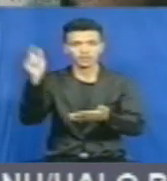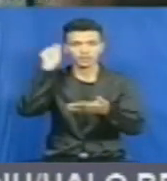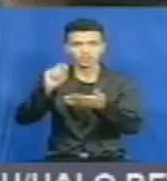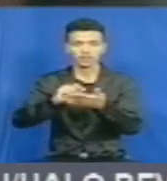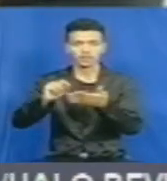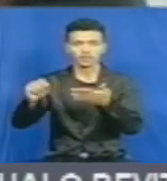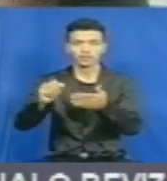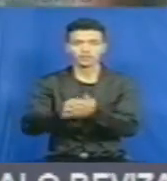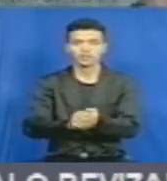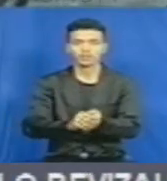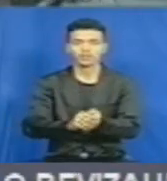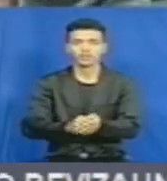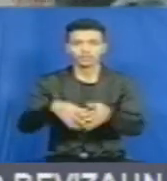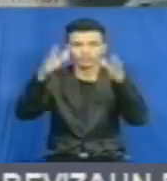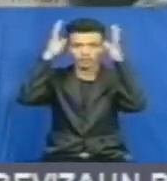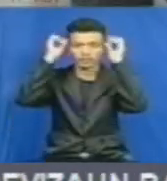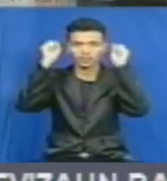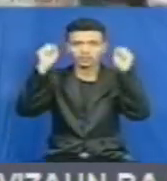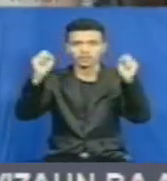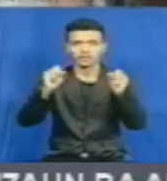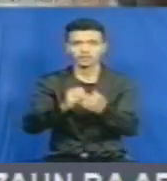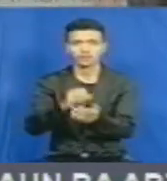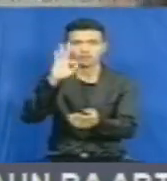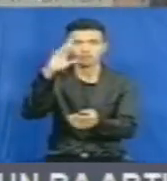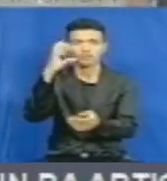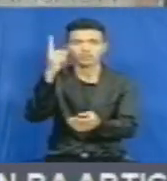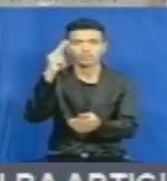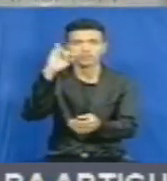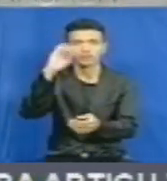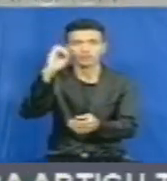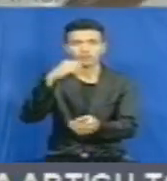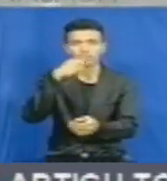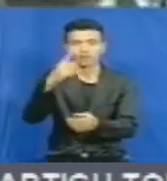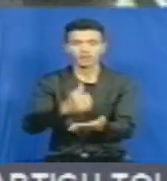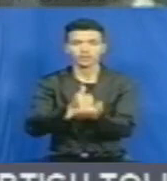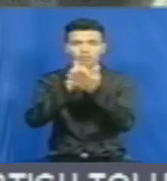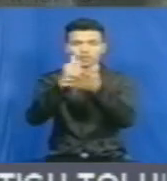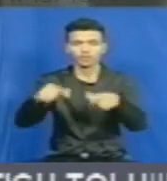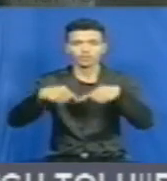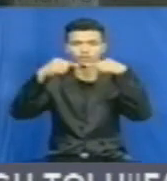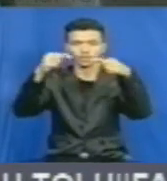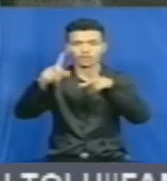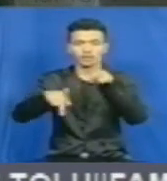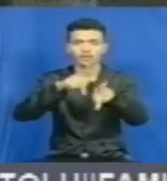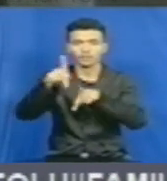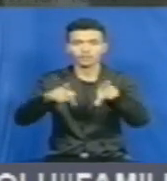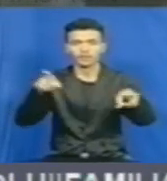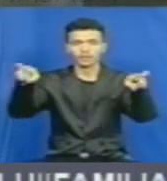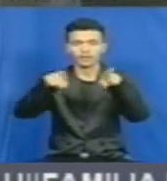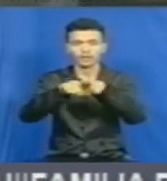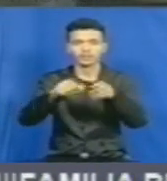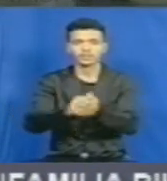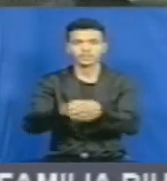Executivo Chefe Casa Civil Presidência da República Filomeno Lai afirma apoio na Befoba Residente Siranei da